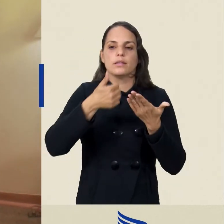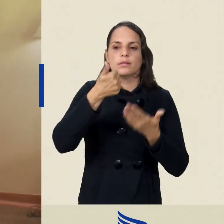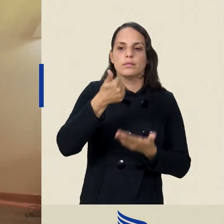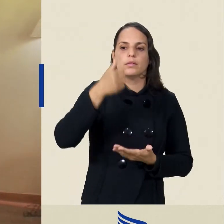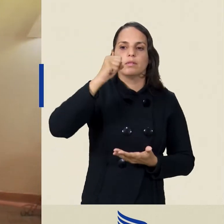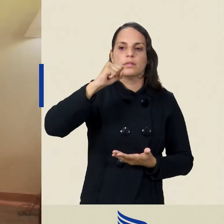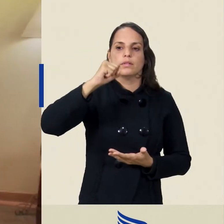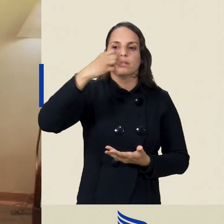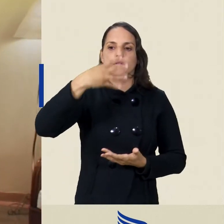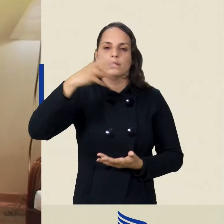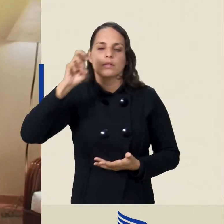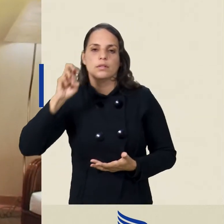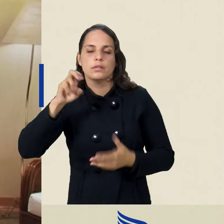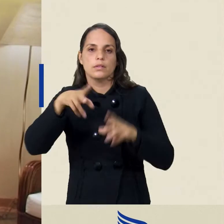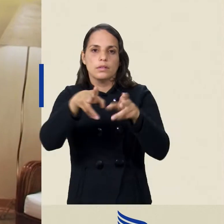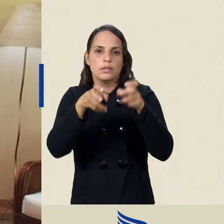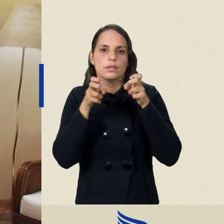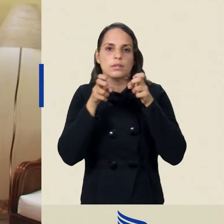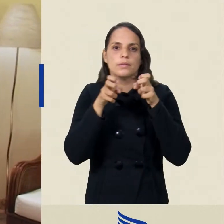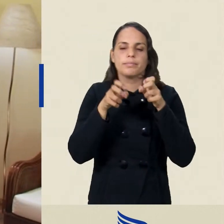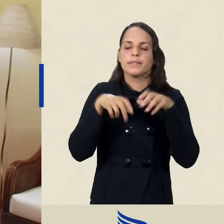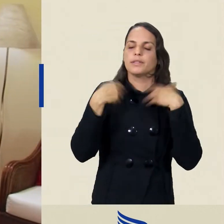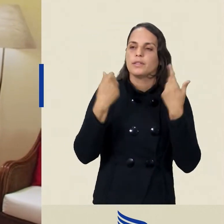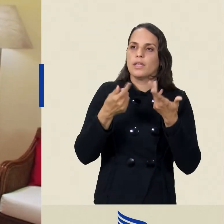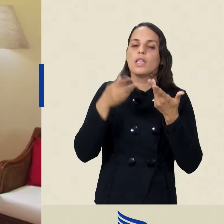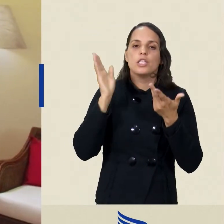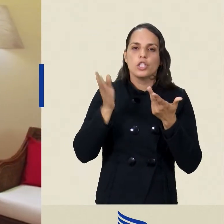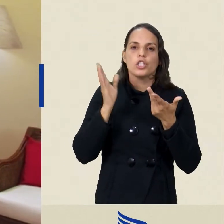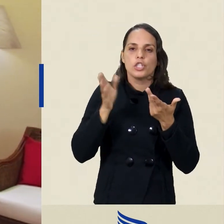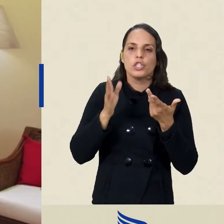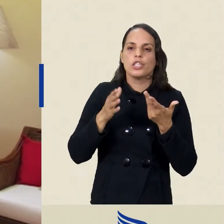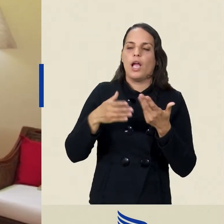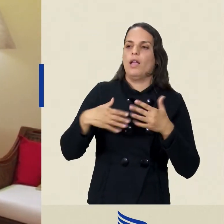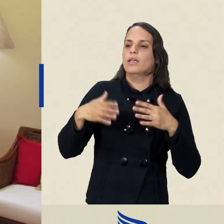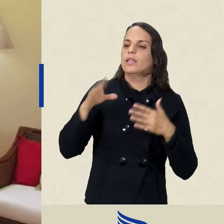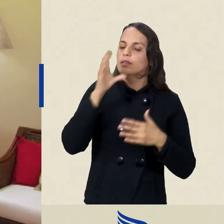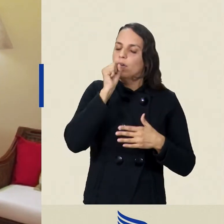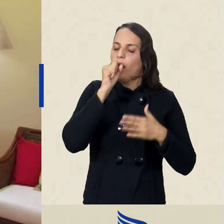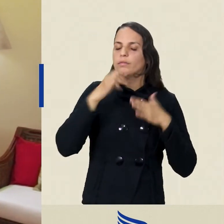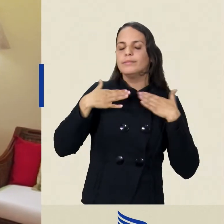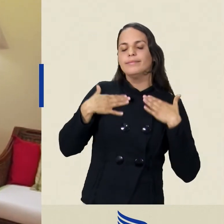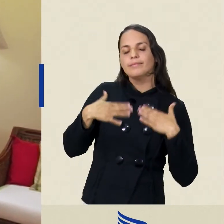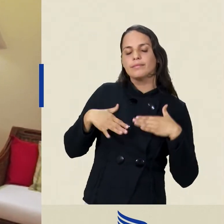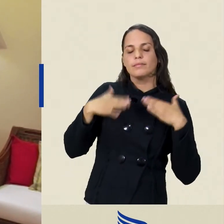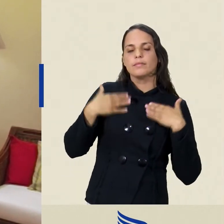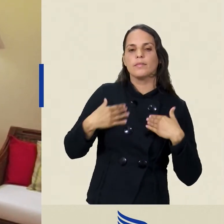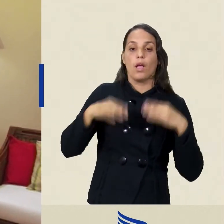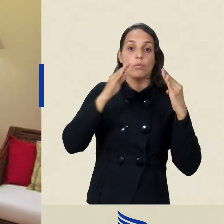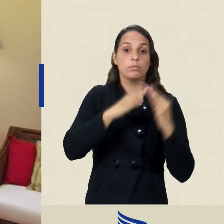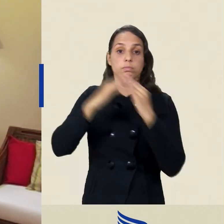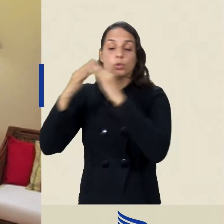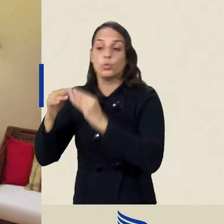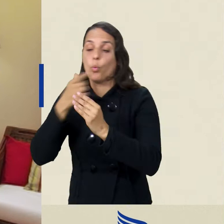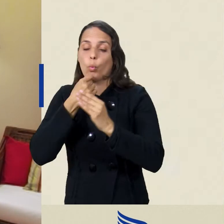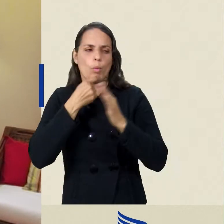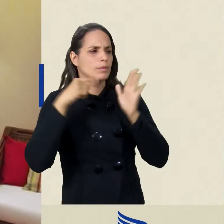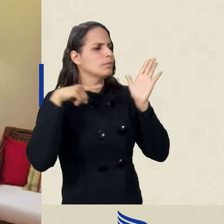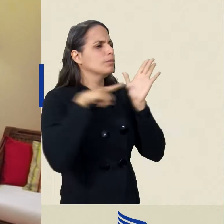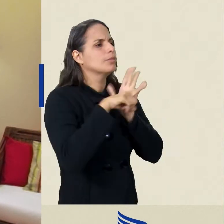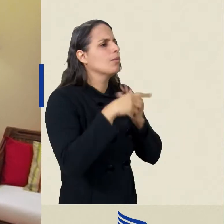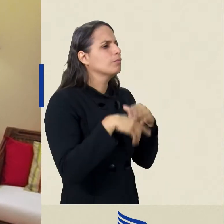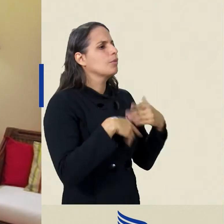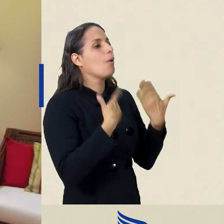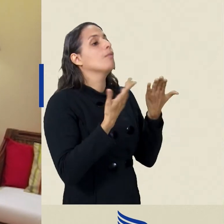e guardador desse santo dia, Bates foi interceptado por um vizinho, o qual lhe perguntou: Quais são as novas,